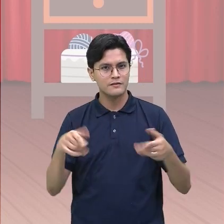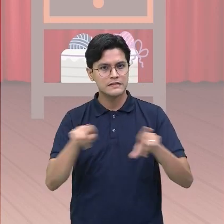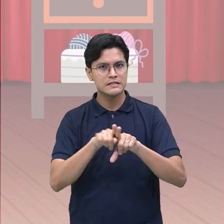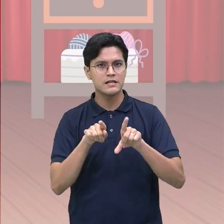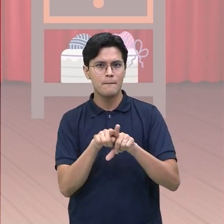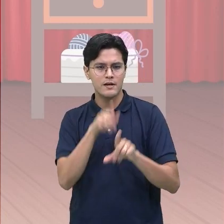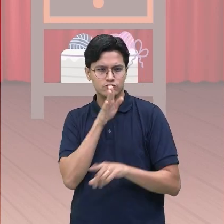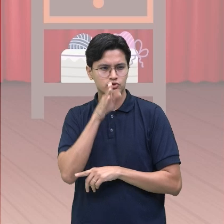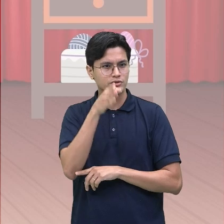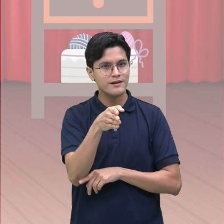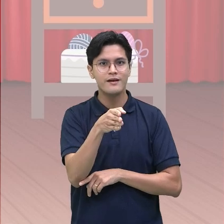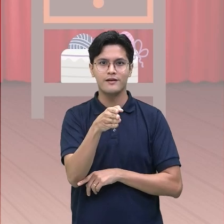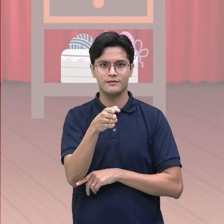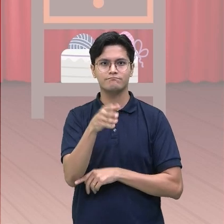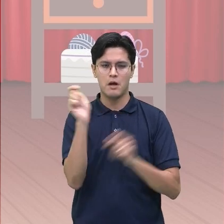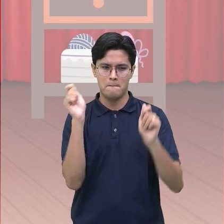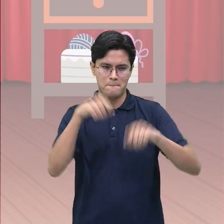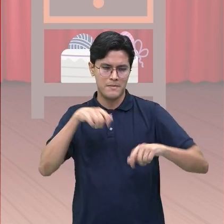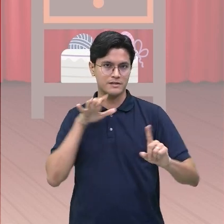contundente.